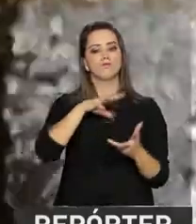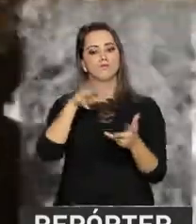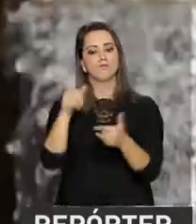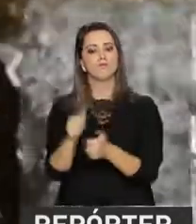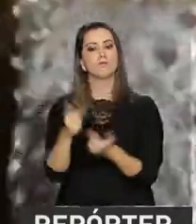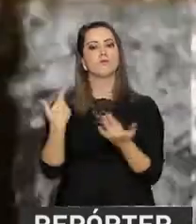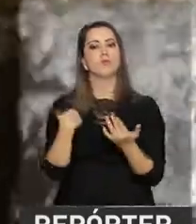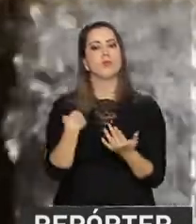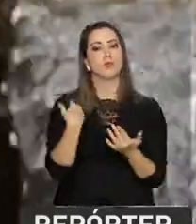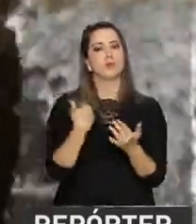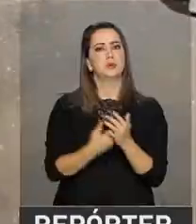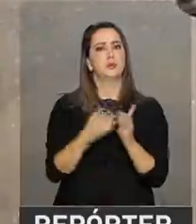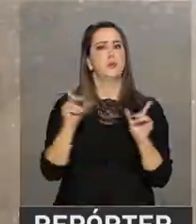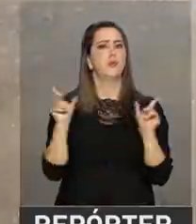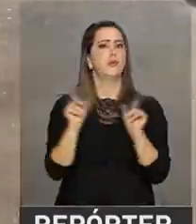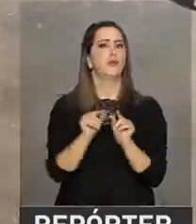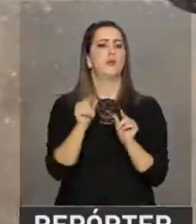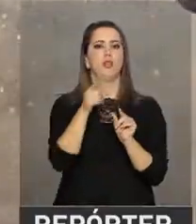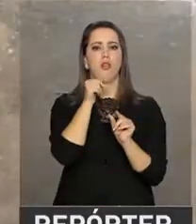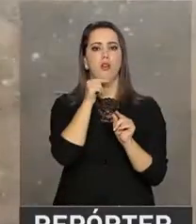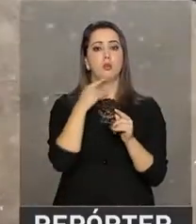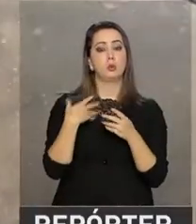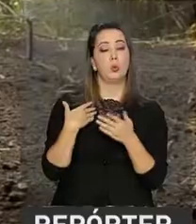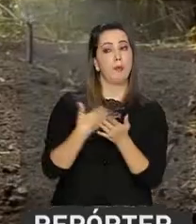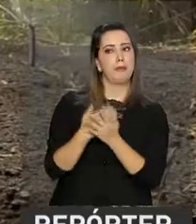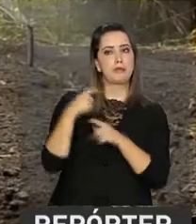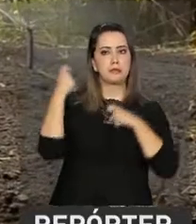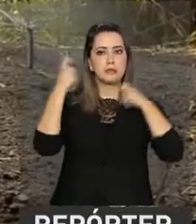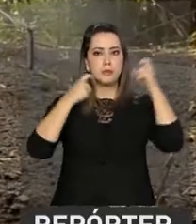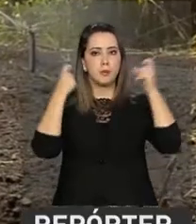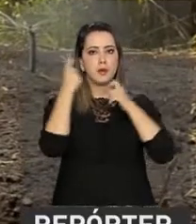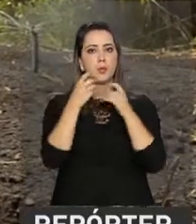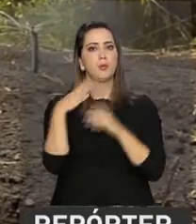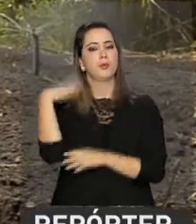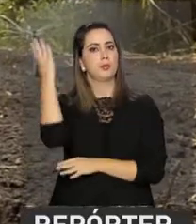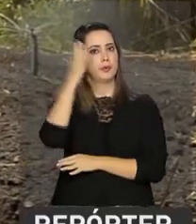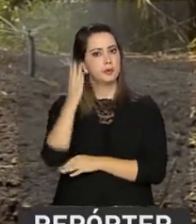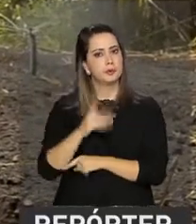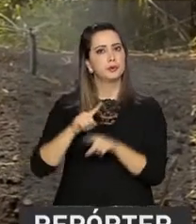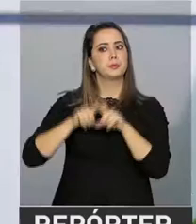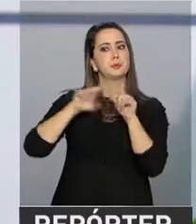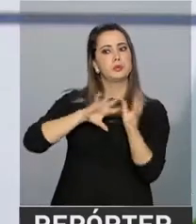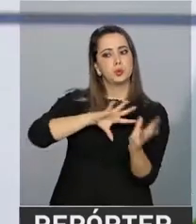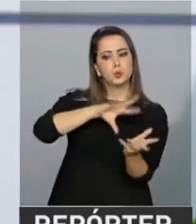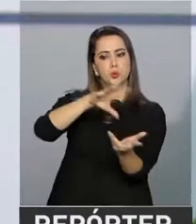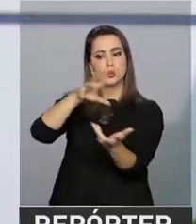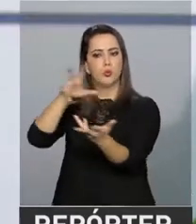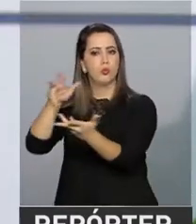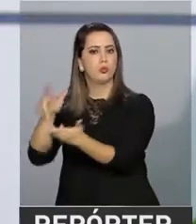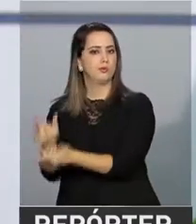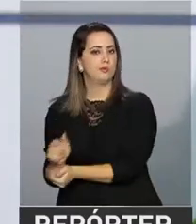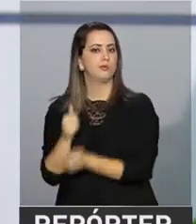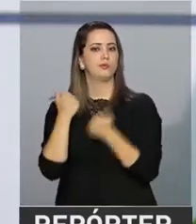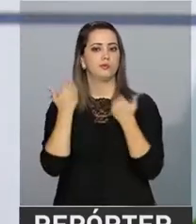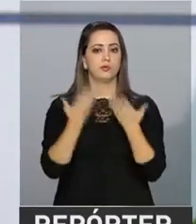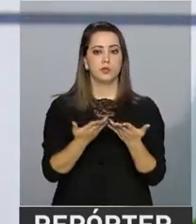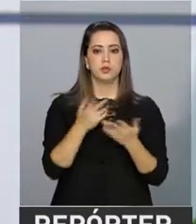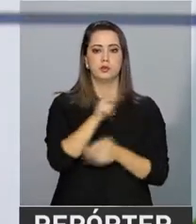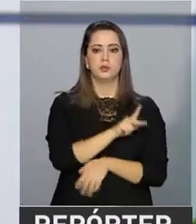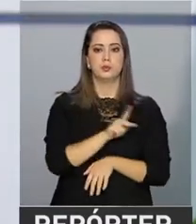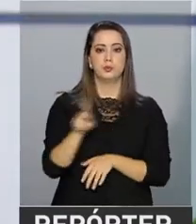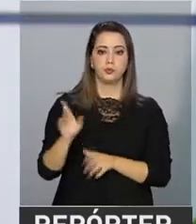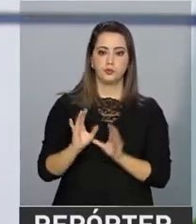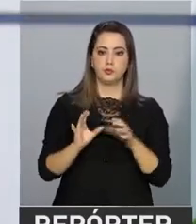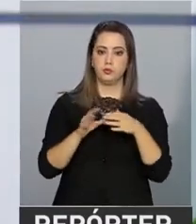escassez da água que é um bem finito começa a preocupar não só o país mas o mundo por isso a presidente do conselho nacional